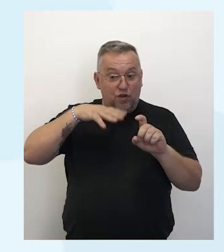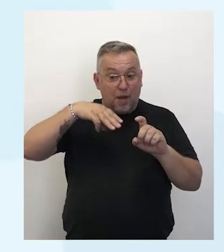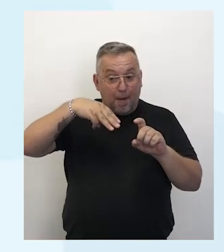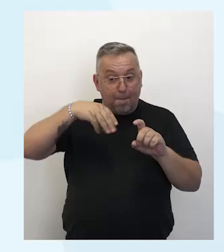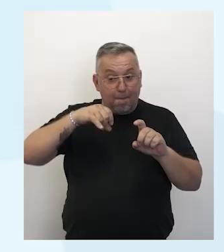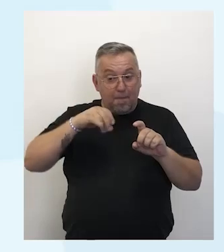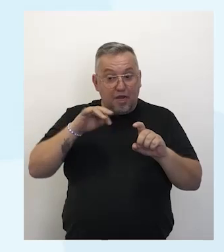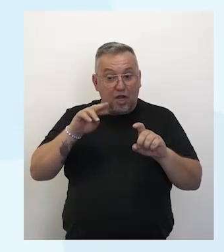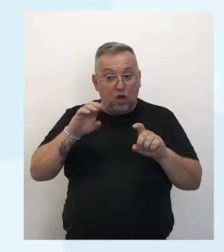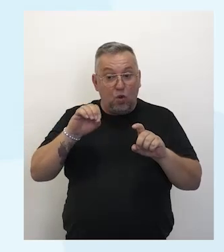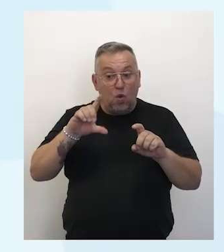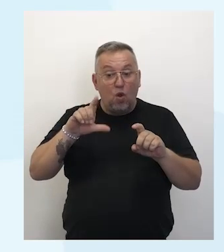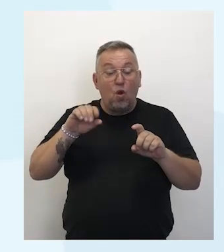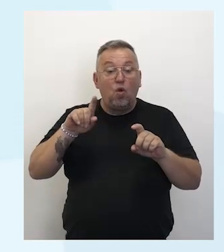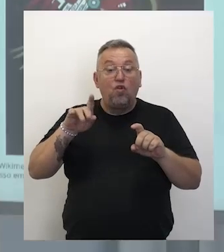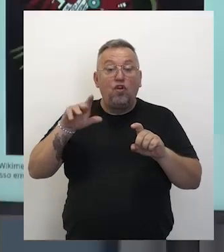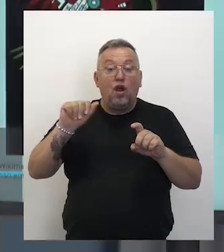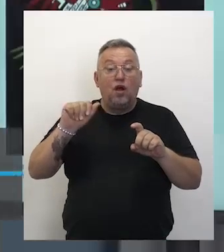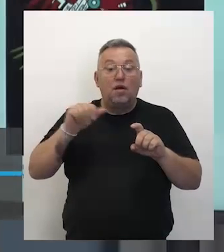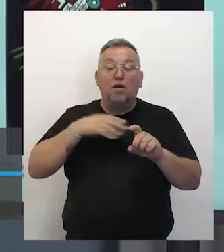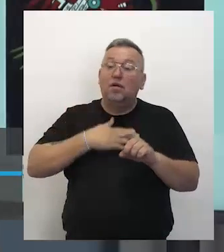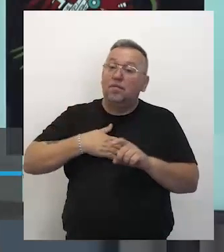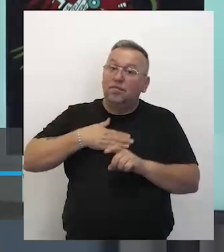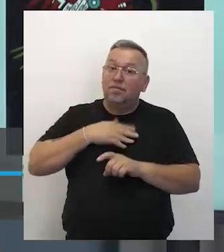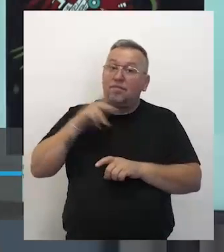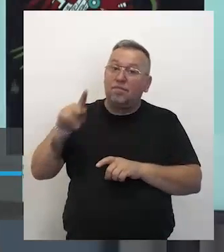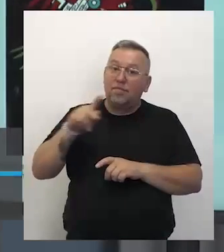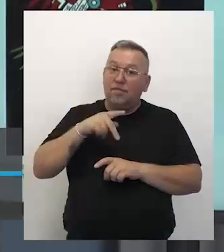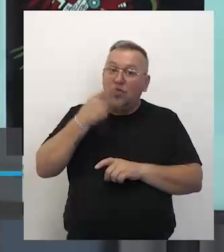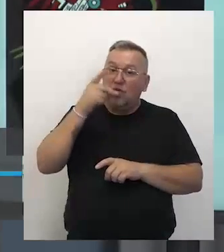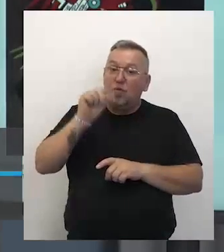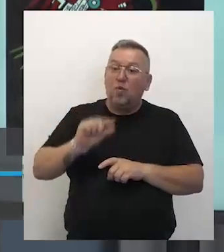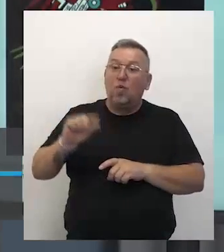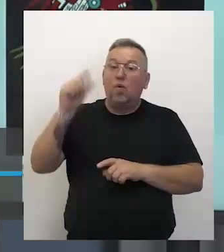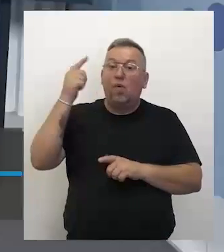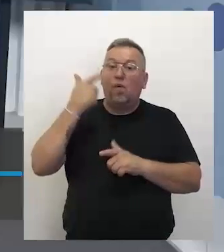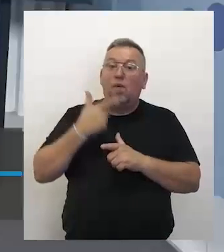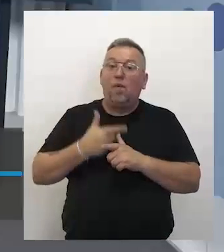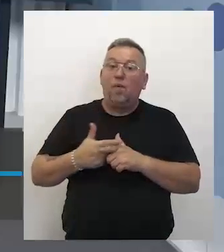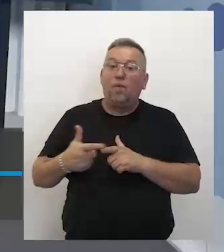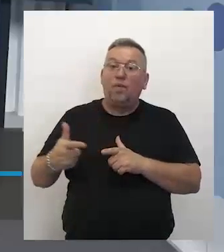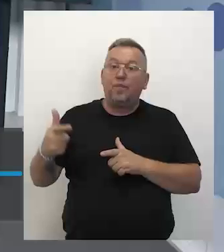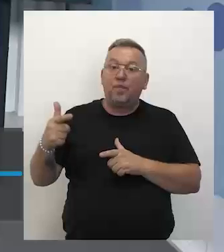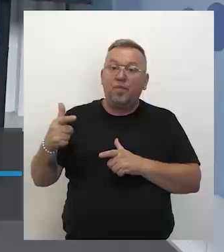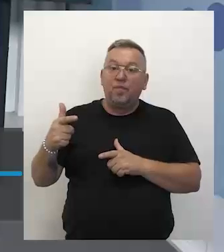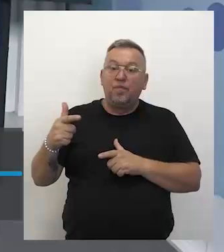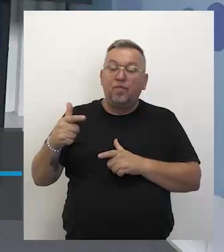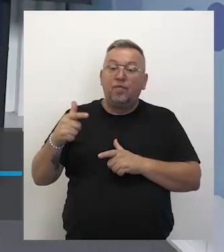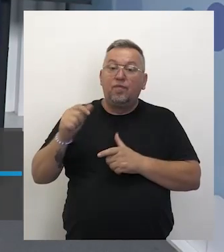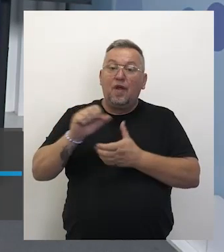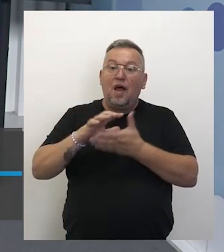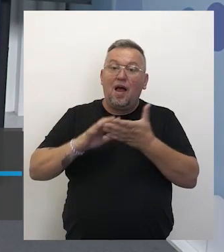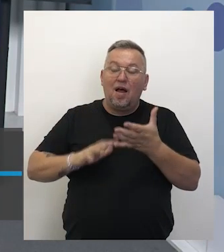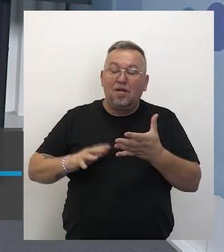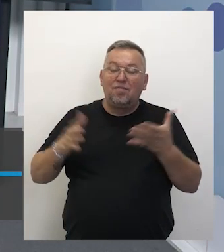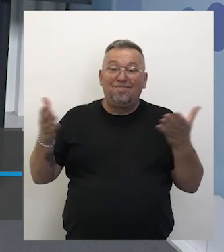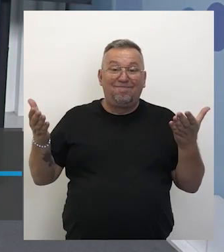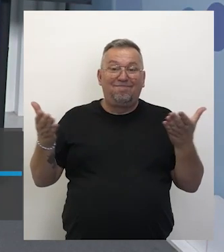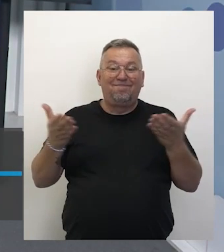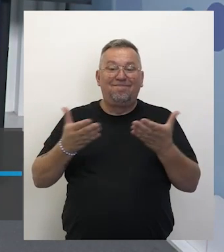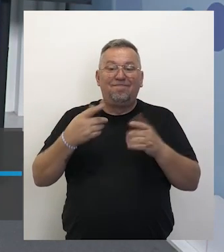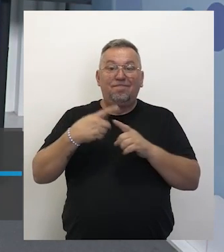E antes de falar da mitologia, eu gostaria que a professora Fernanda falasse um pouco sobre a atividade de mão na massa de hoje,